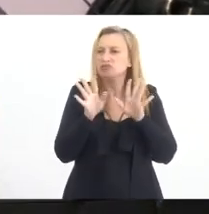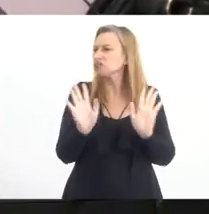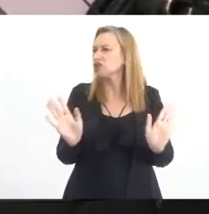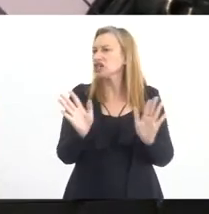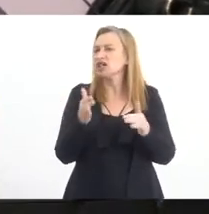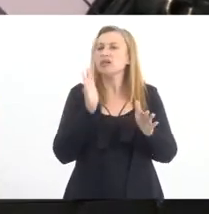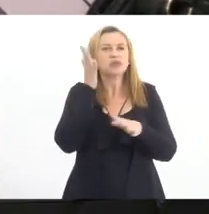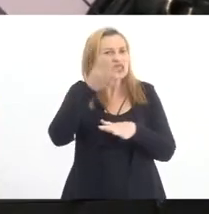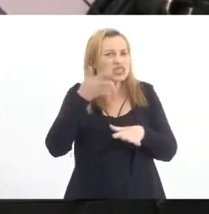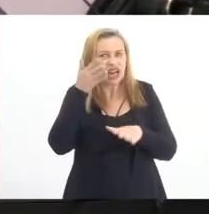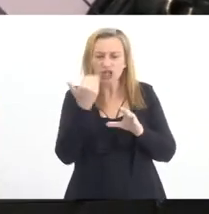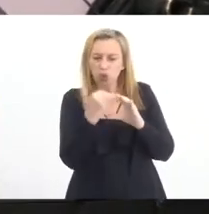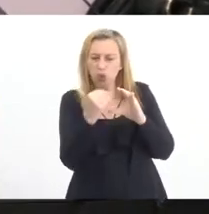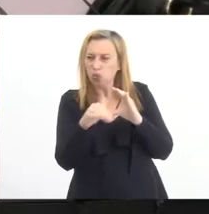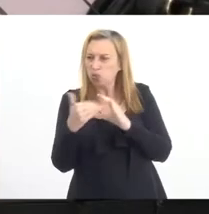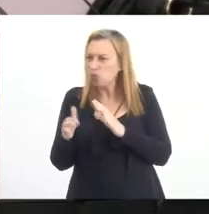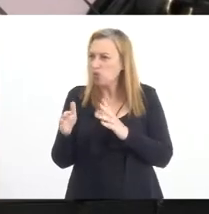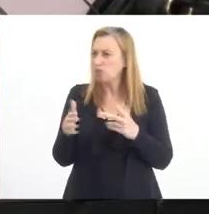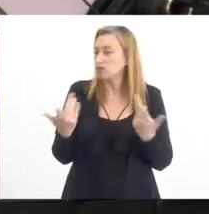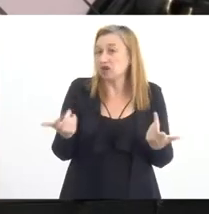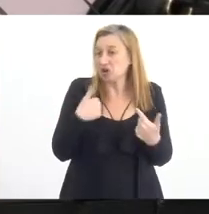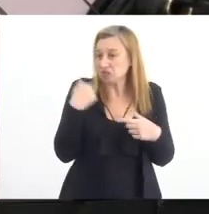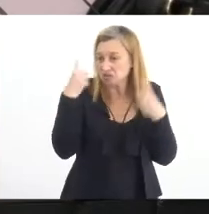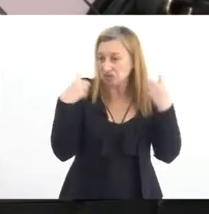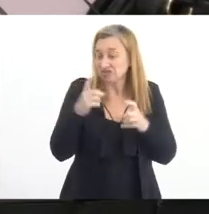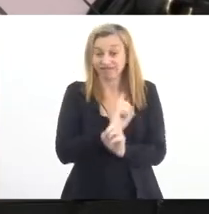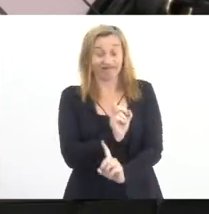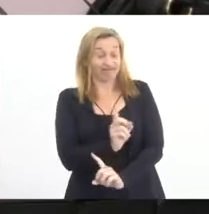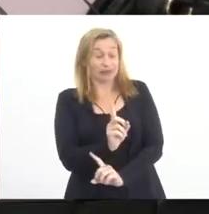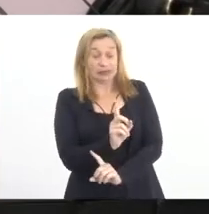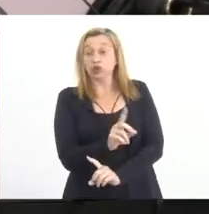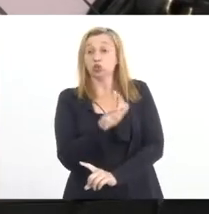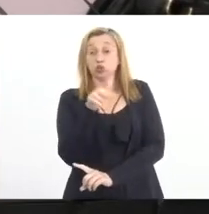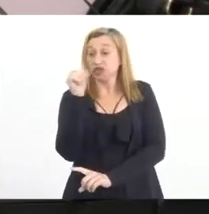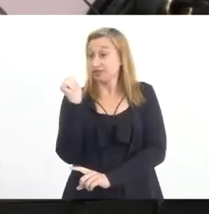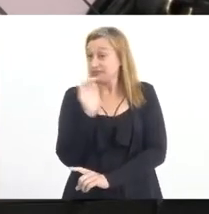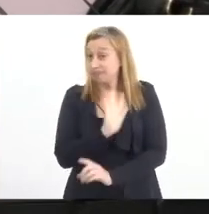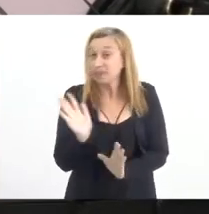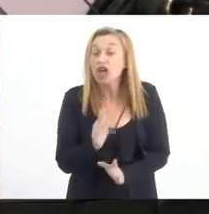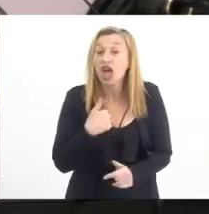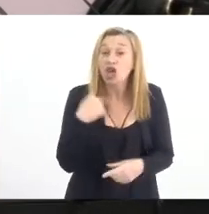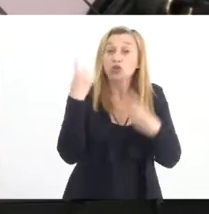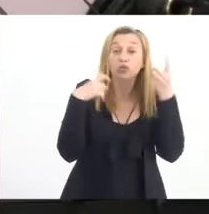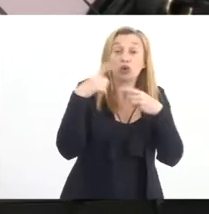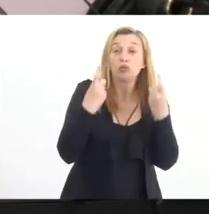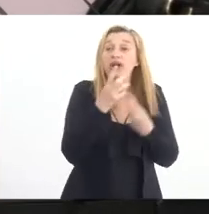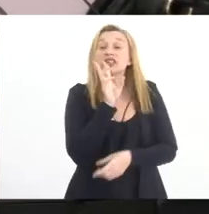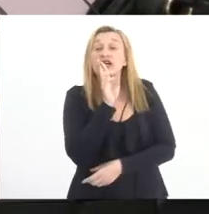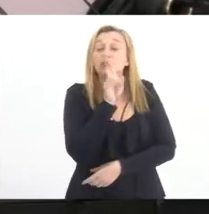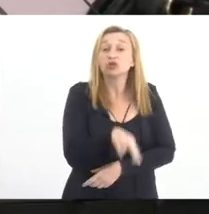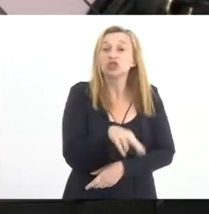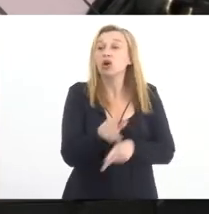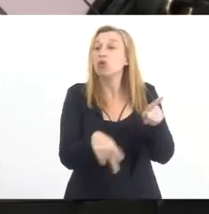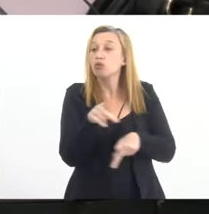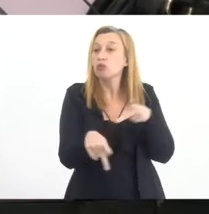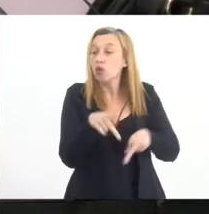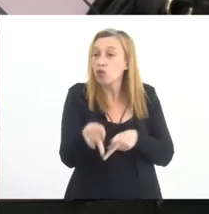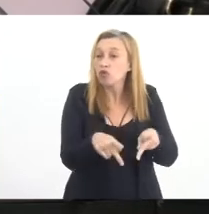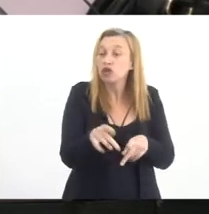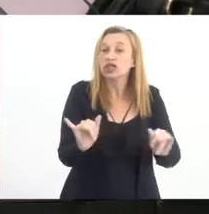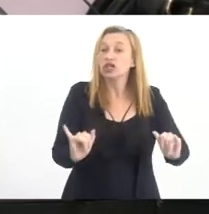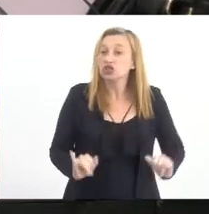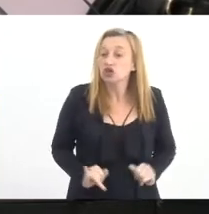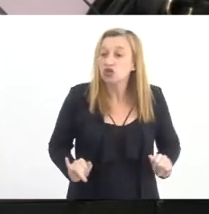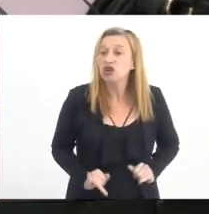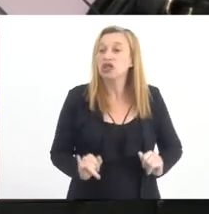quiser. Não estou preocupada com isso. Nunca estive. Eu estou preocupada em responder à população que está na minha, que é da